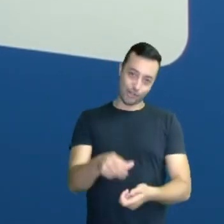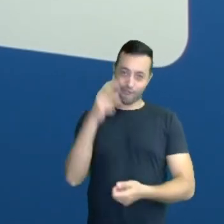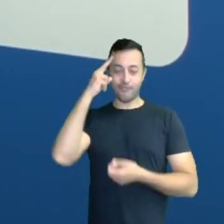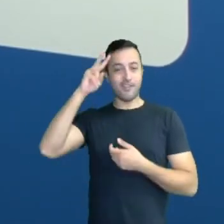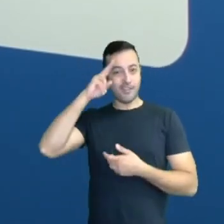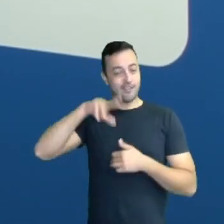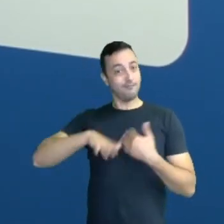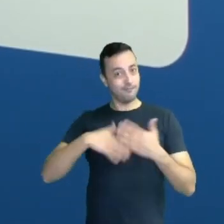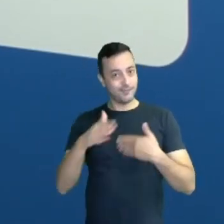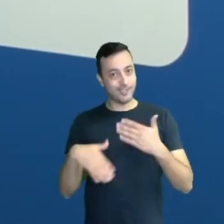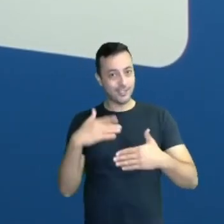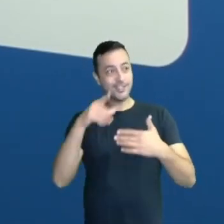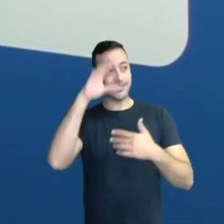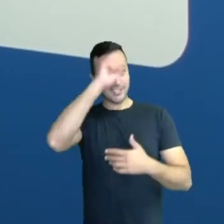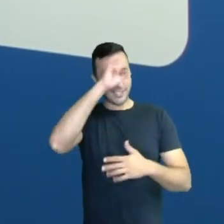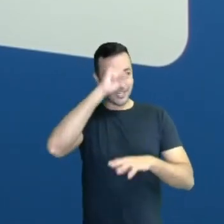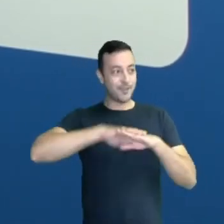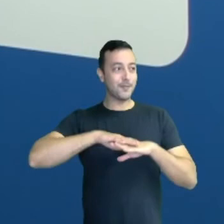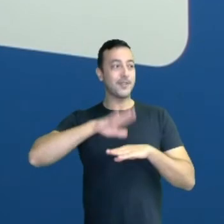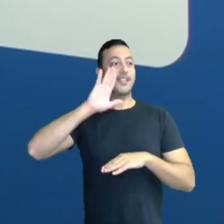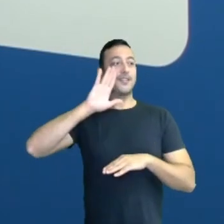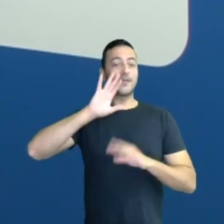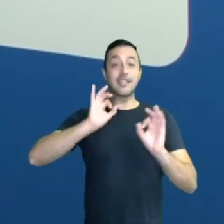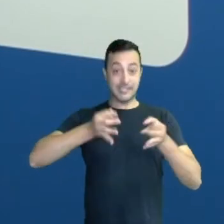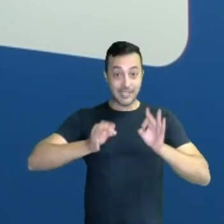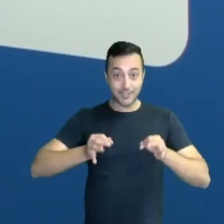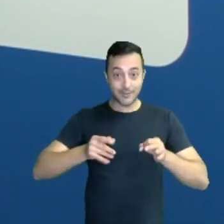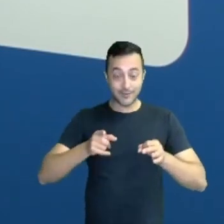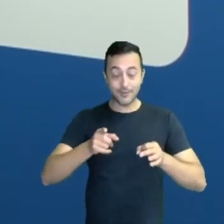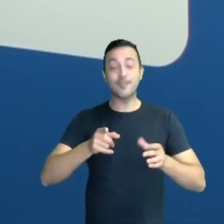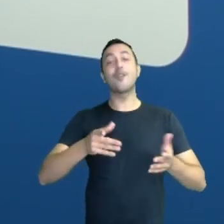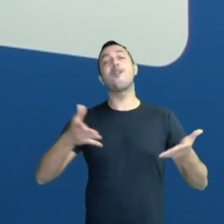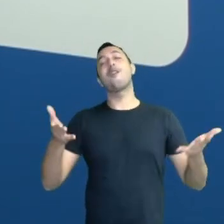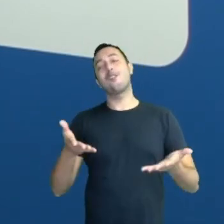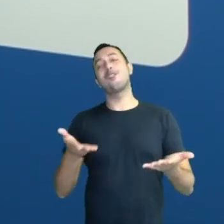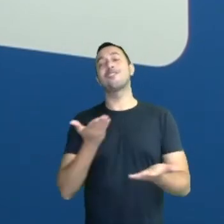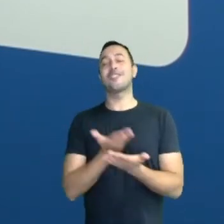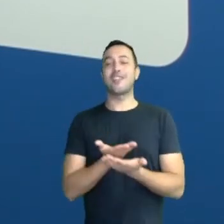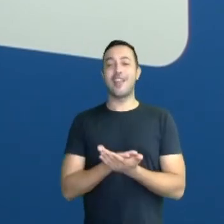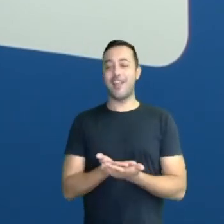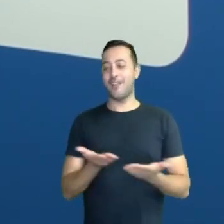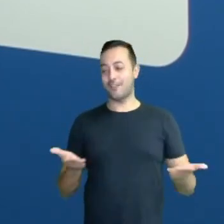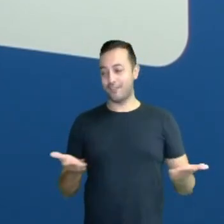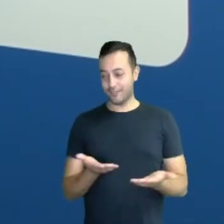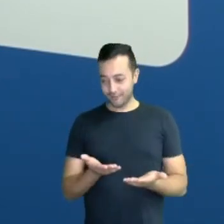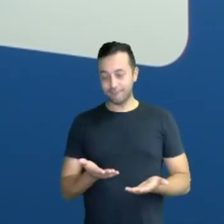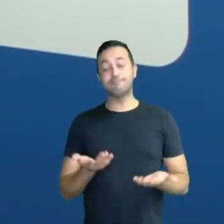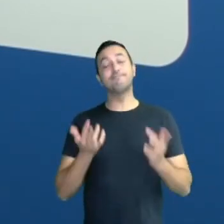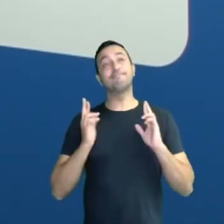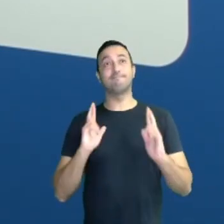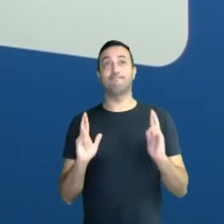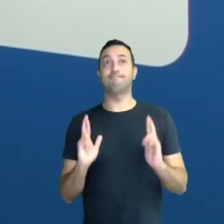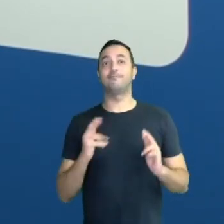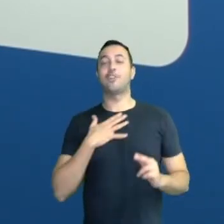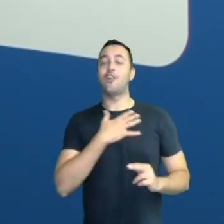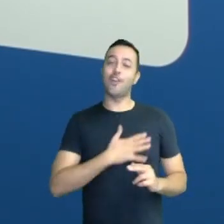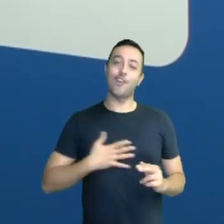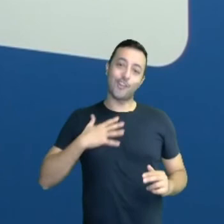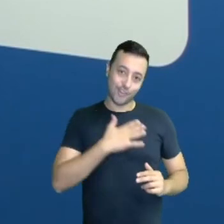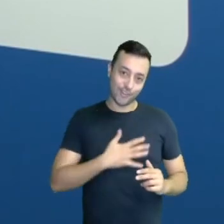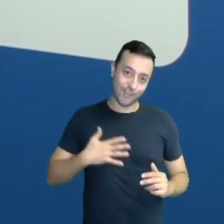poder avançar e aprender muito mais. Tá certo? Então, essa foi a nossa aula de hoje. Espero que vocês tenham